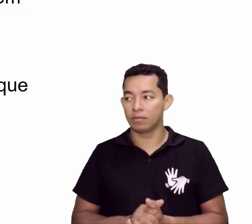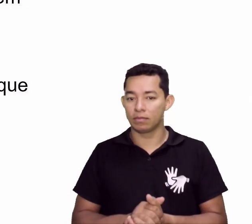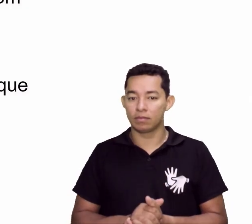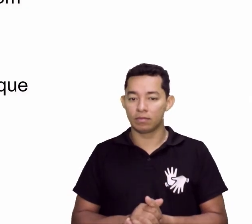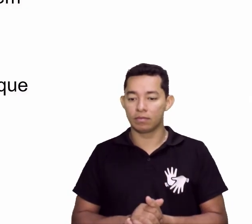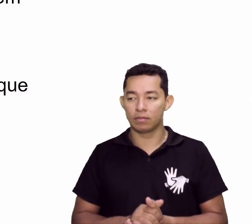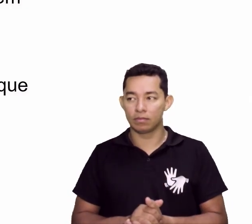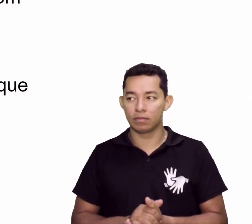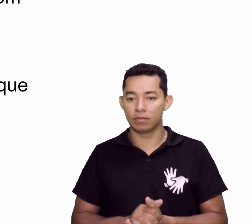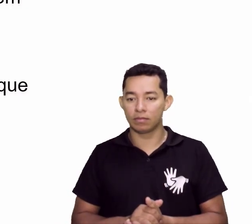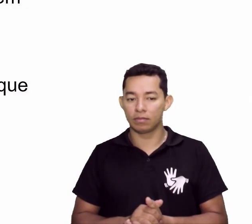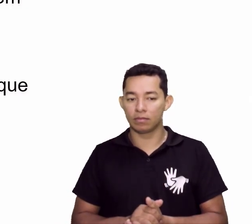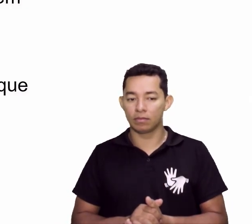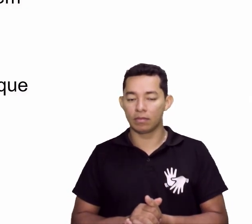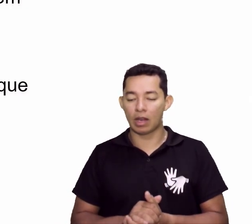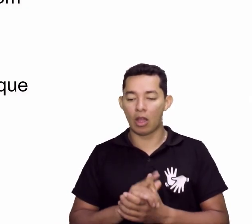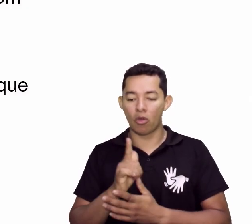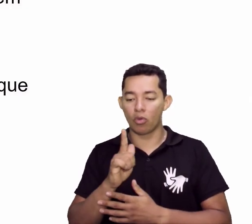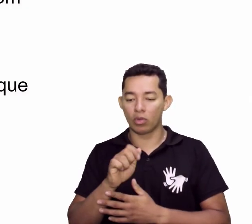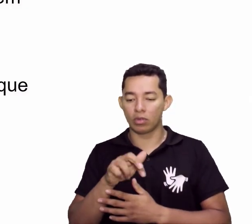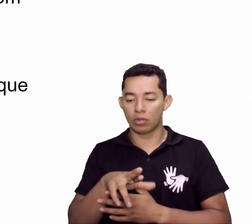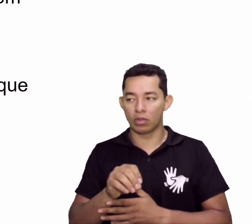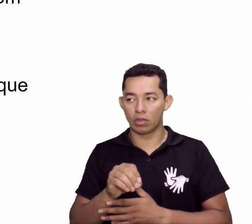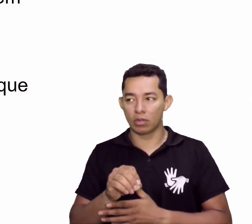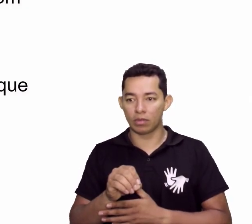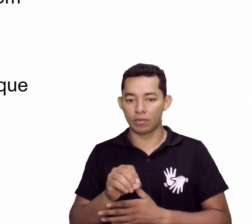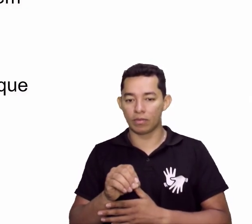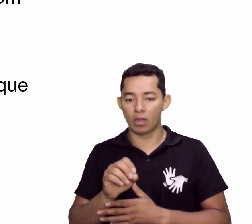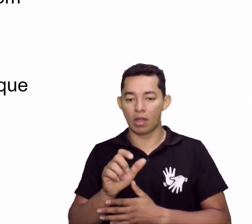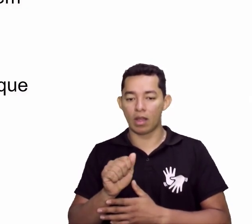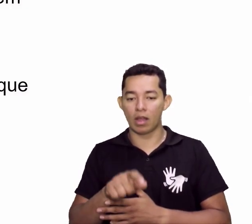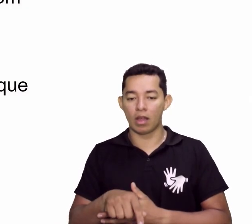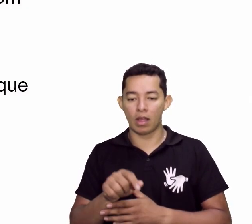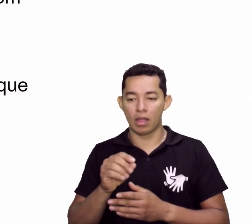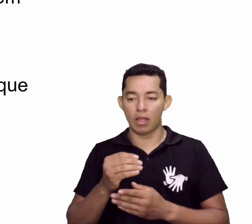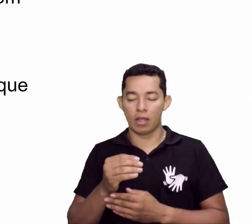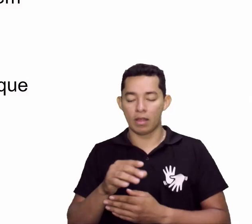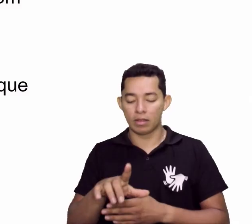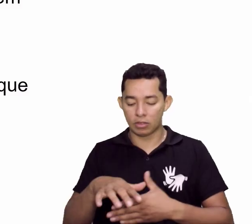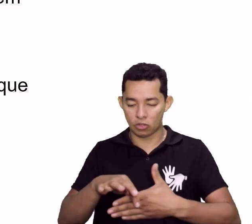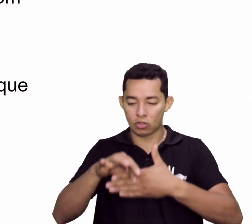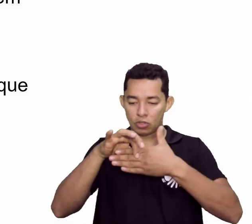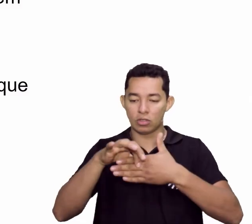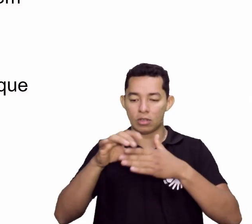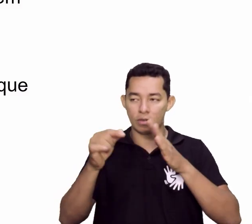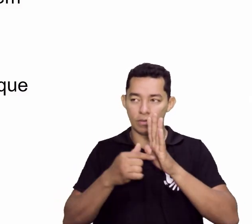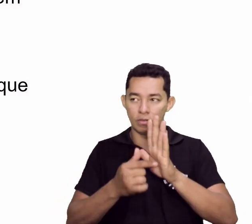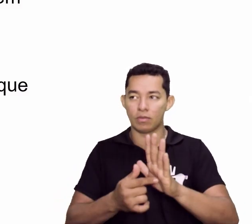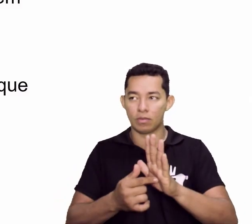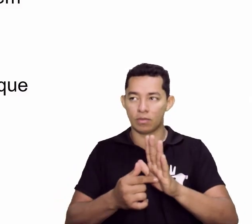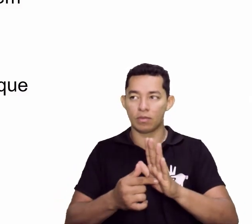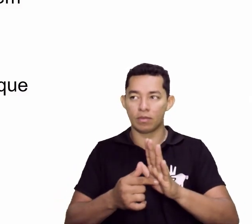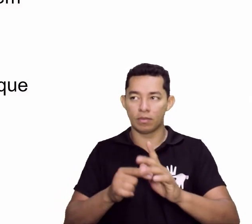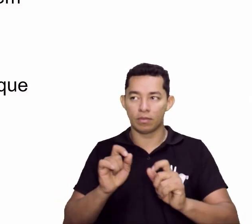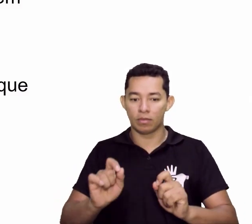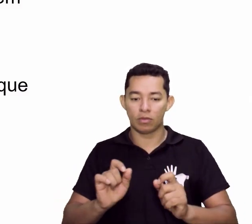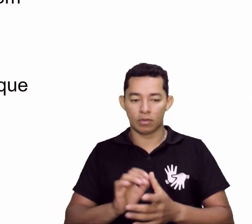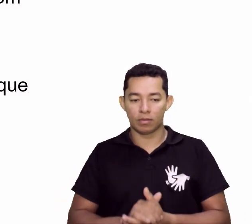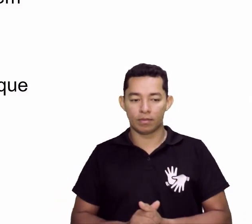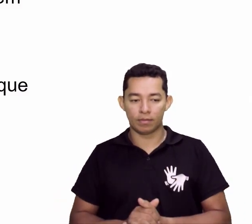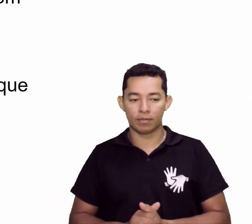artístico que se destaca por retratar